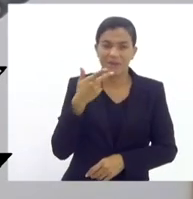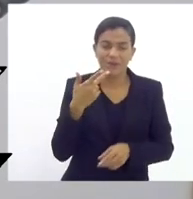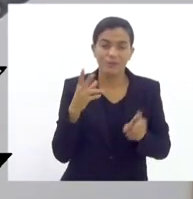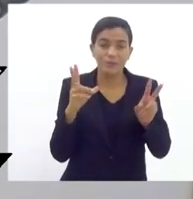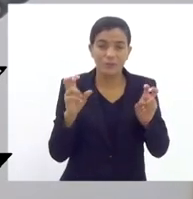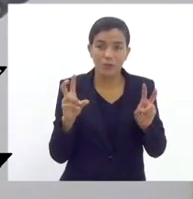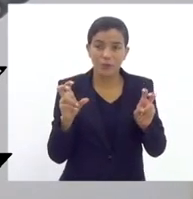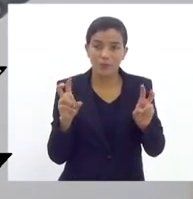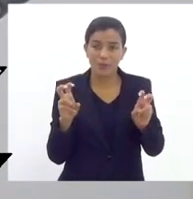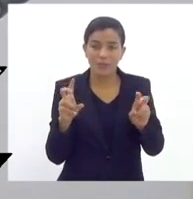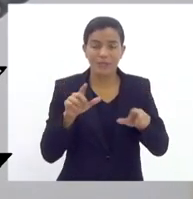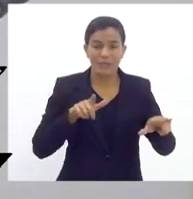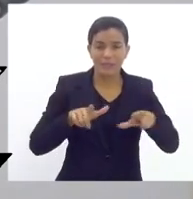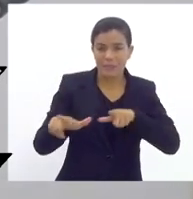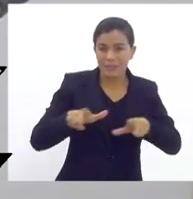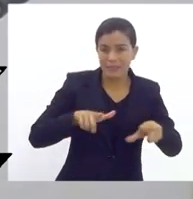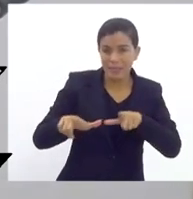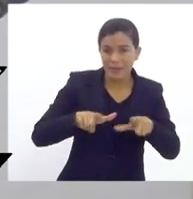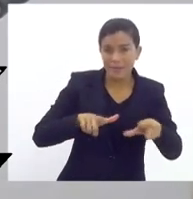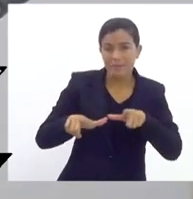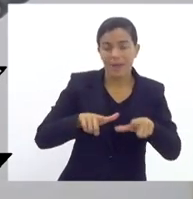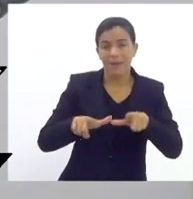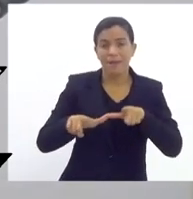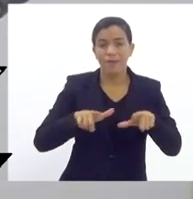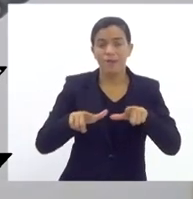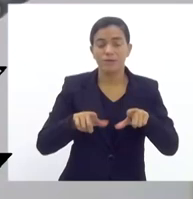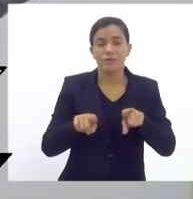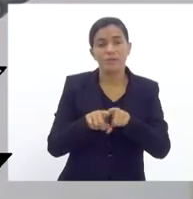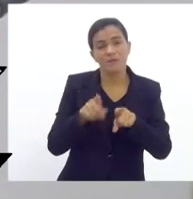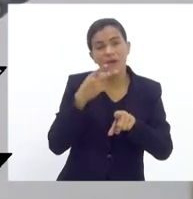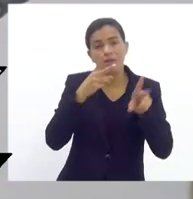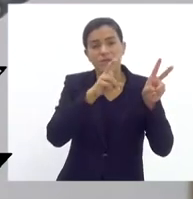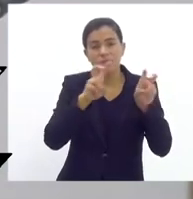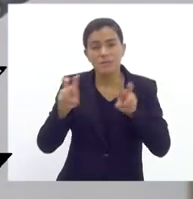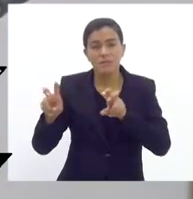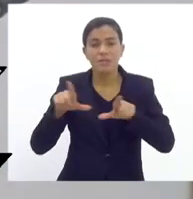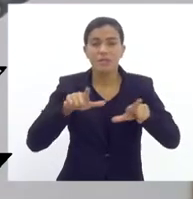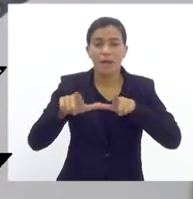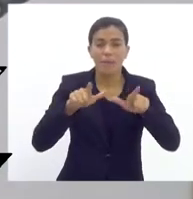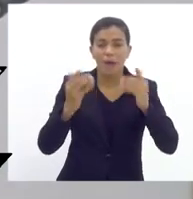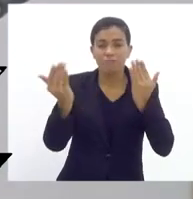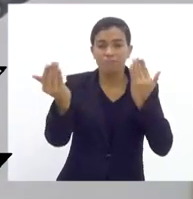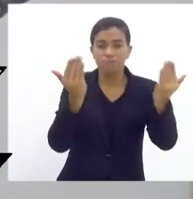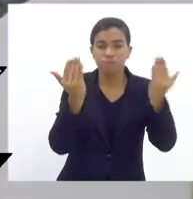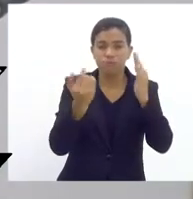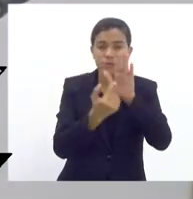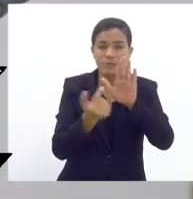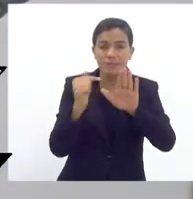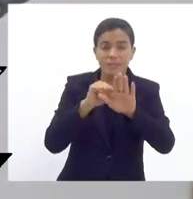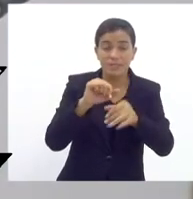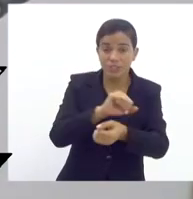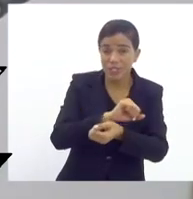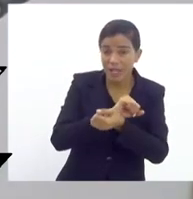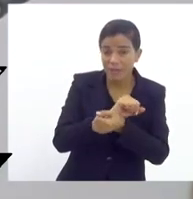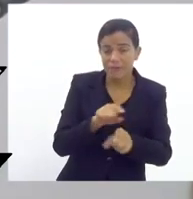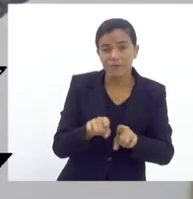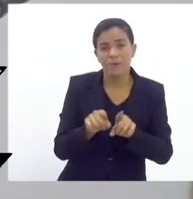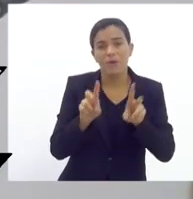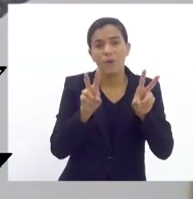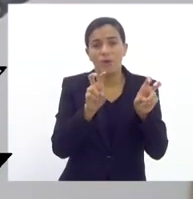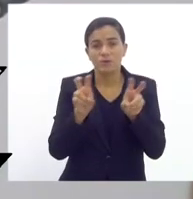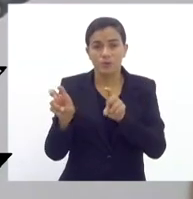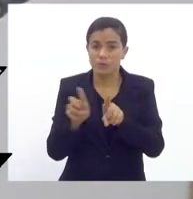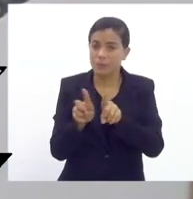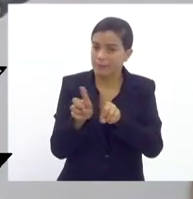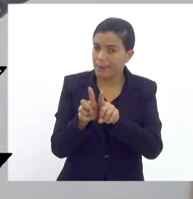de trabalho nas questões que estão falando aqui trabalho escravos mas tem um assunto também que